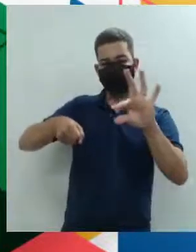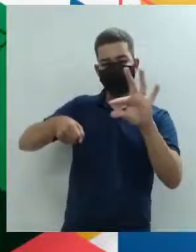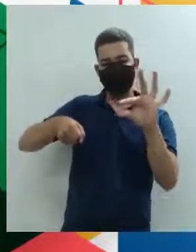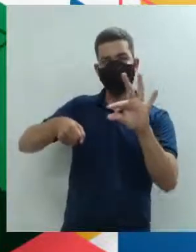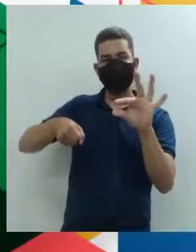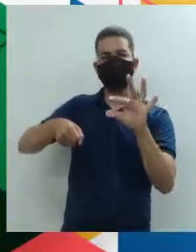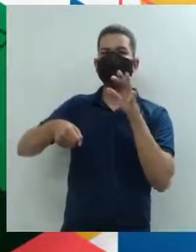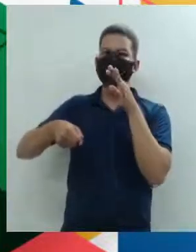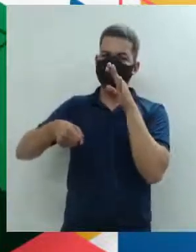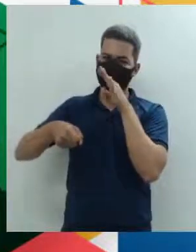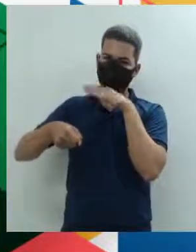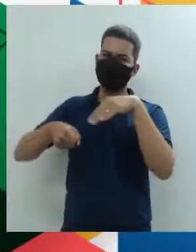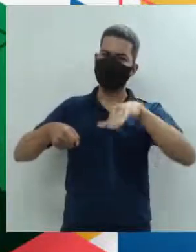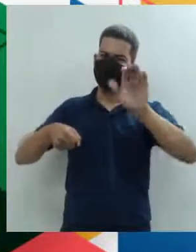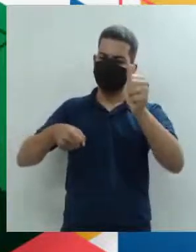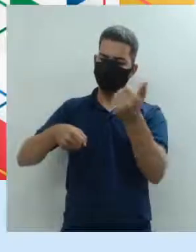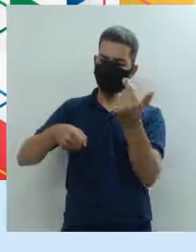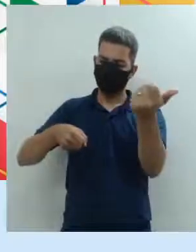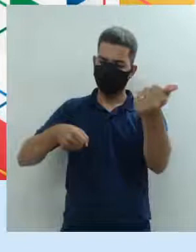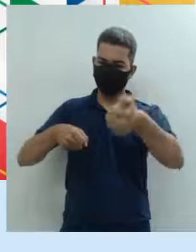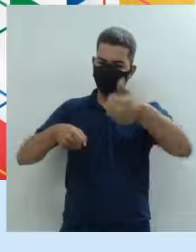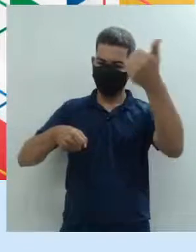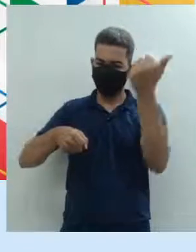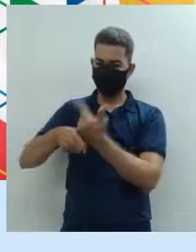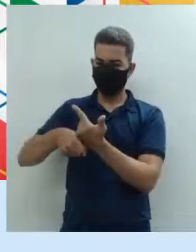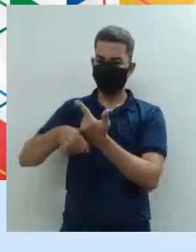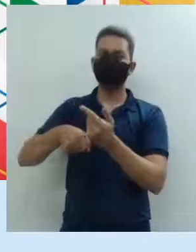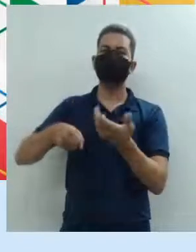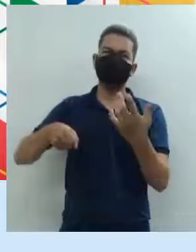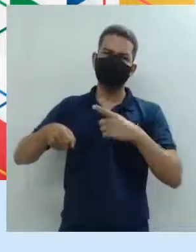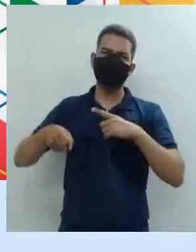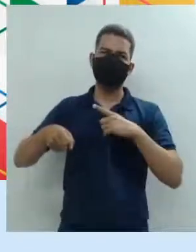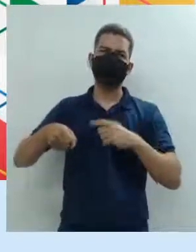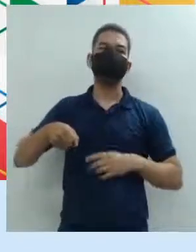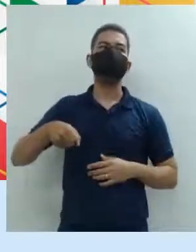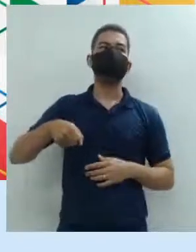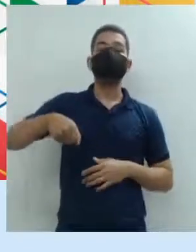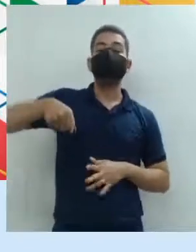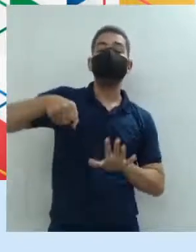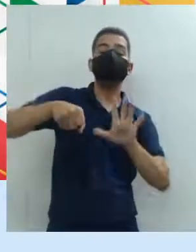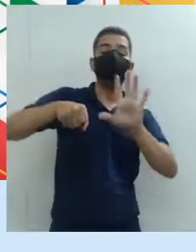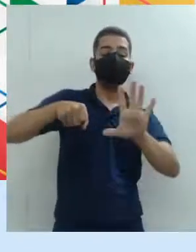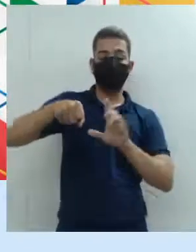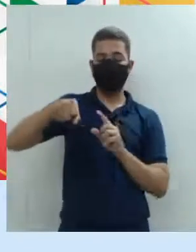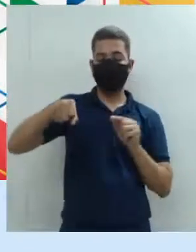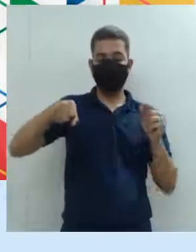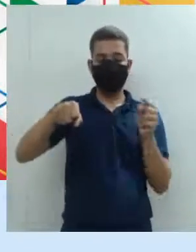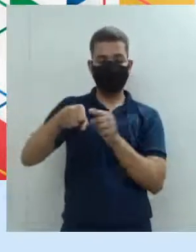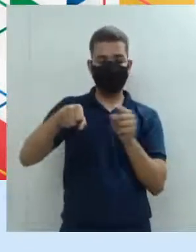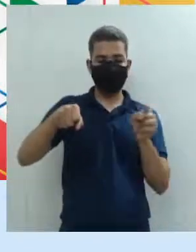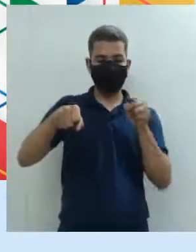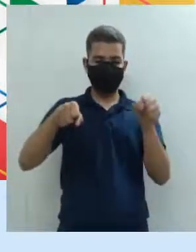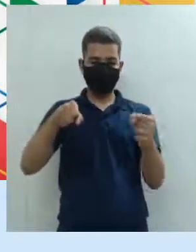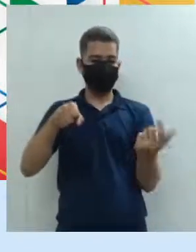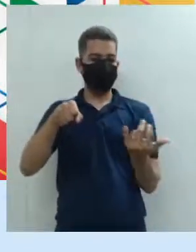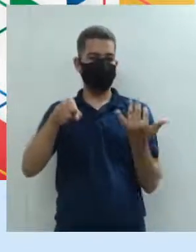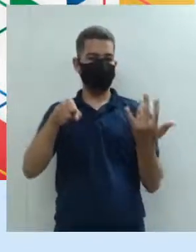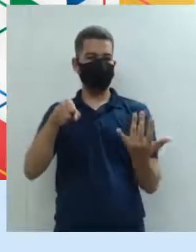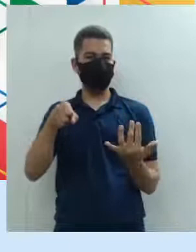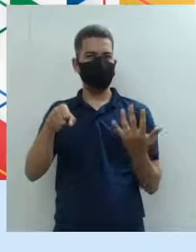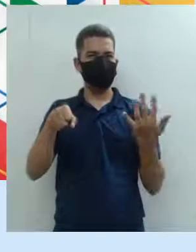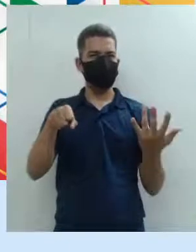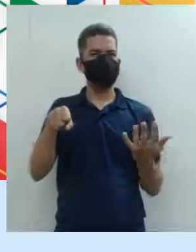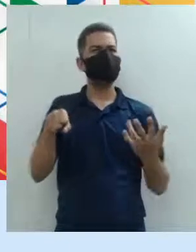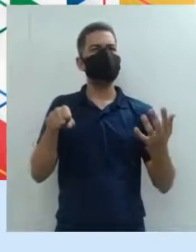ponto onde ela está em contato com a chama. Isso é verdade sim. Só que como essa parte da ponta dessa barra aí que está